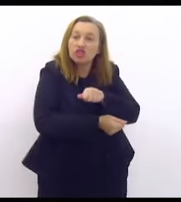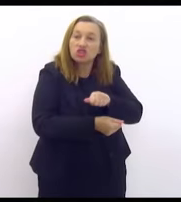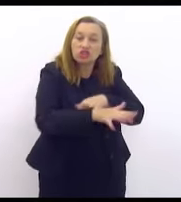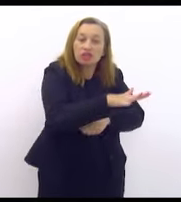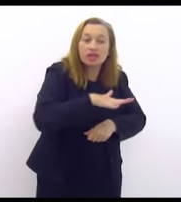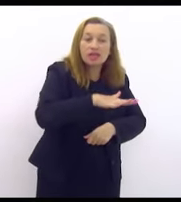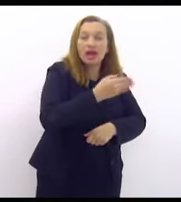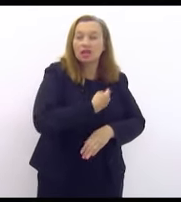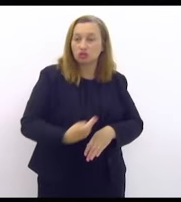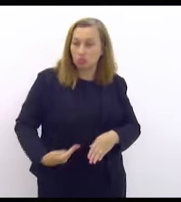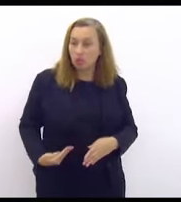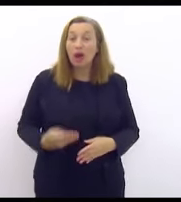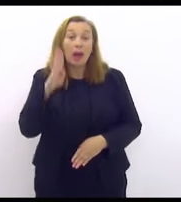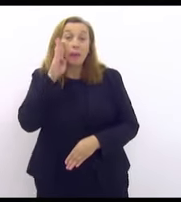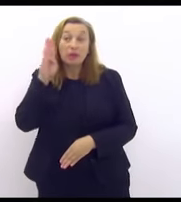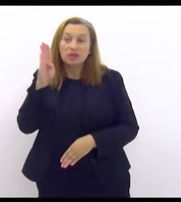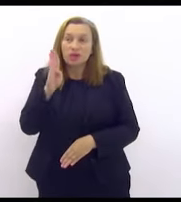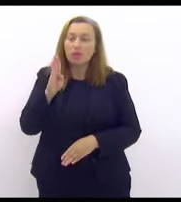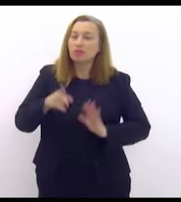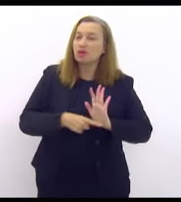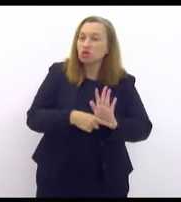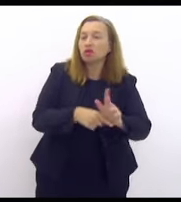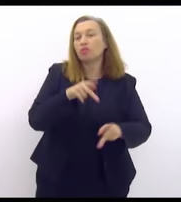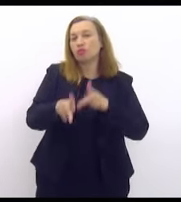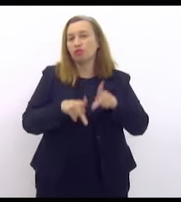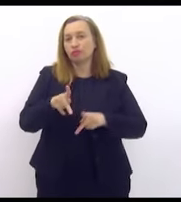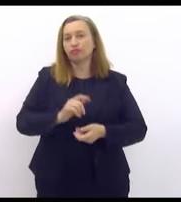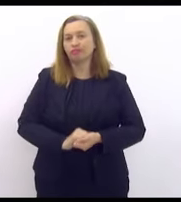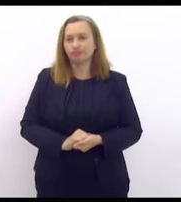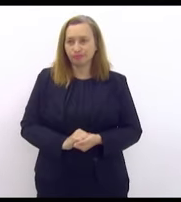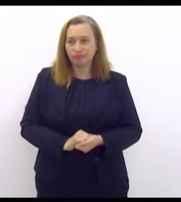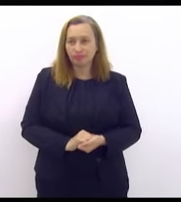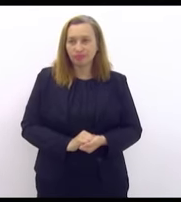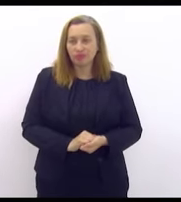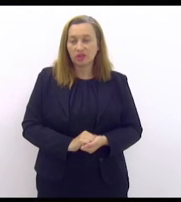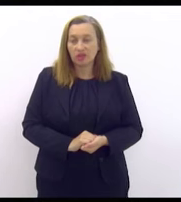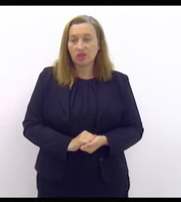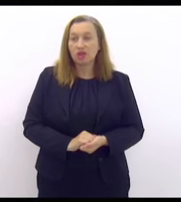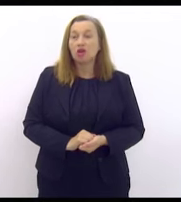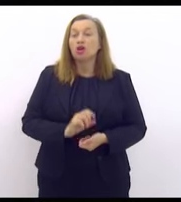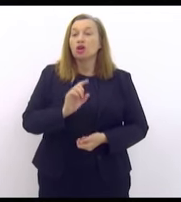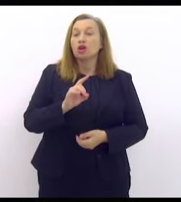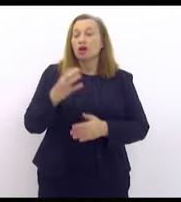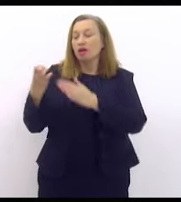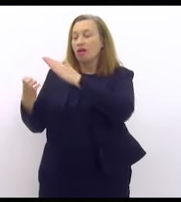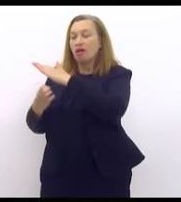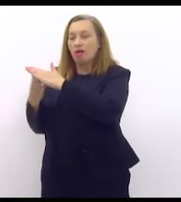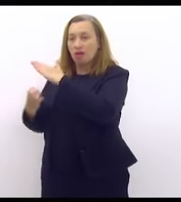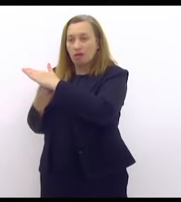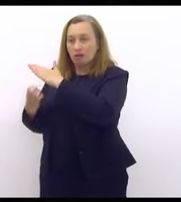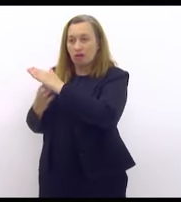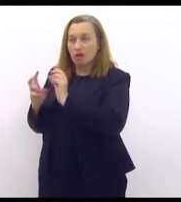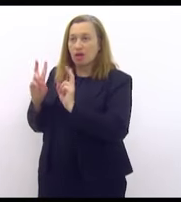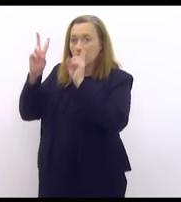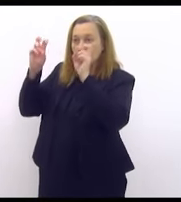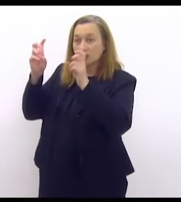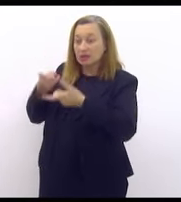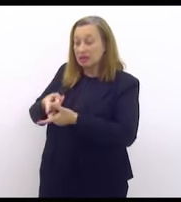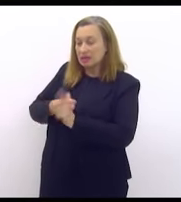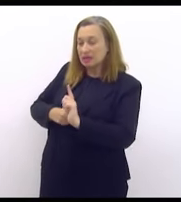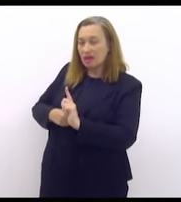setores públicos, principalmente para atender a população. Tratando somente de empresas, estas devem ao Rio de